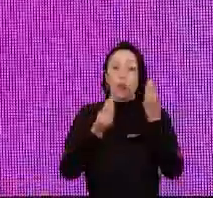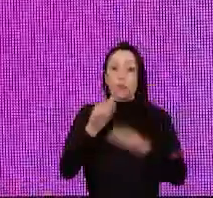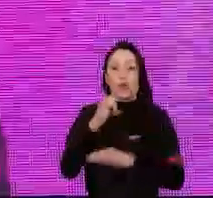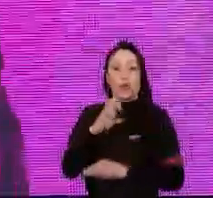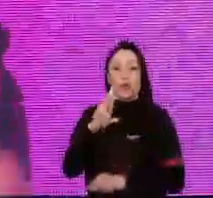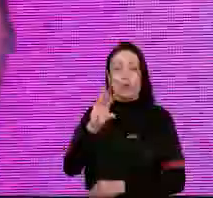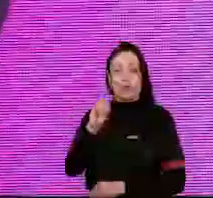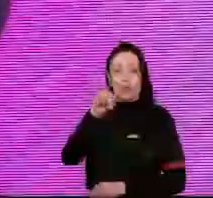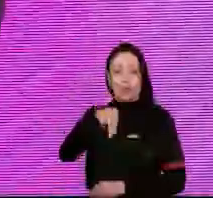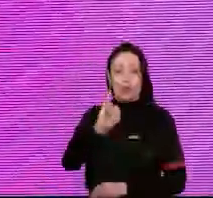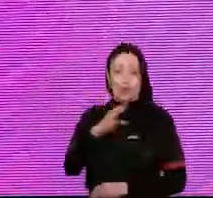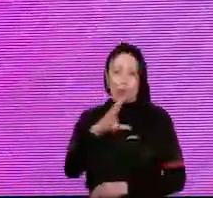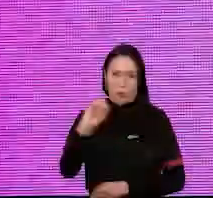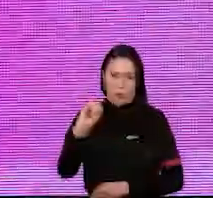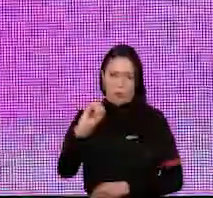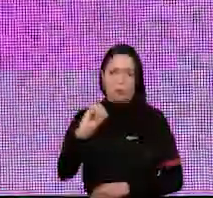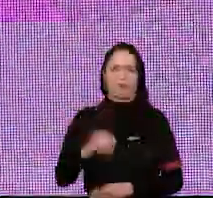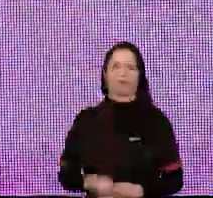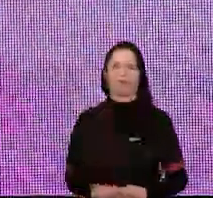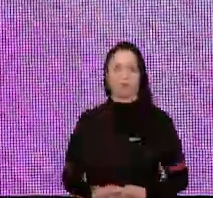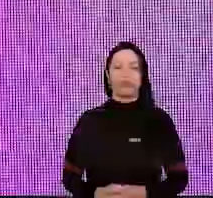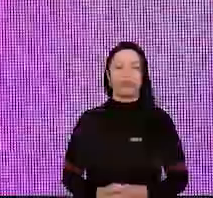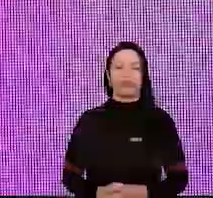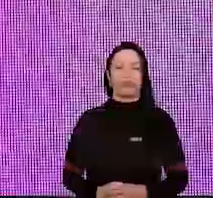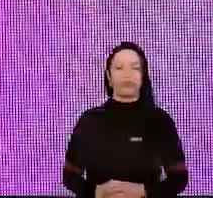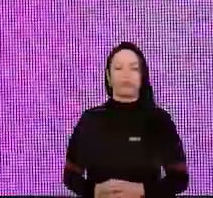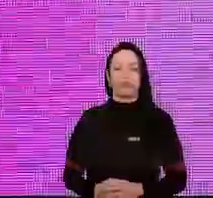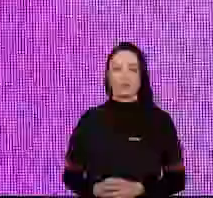faz a otoendoscopia. Com certeza.